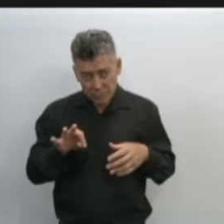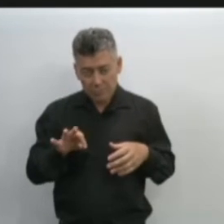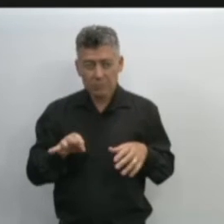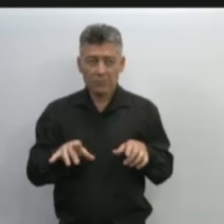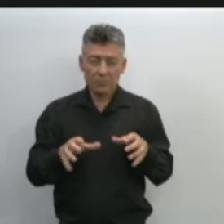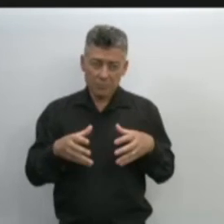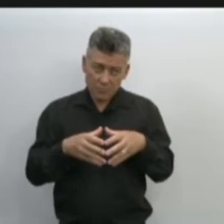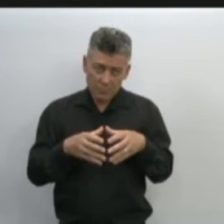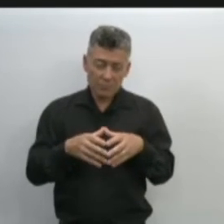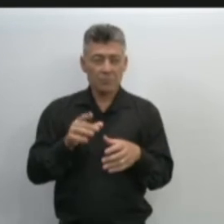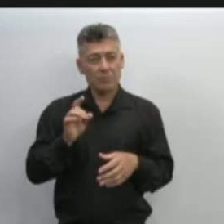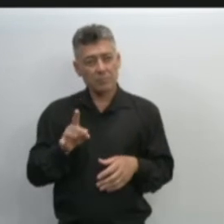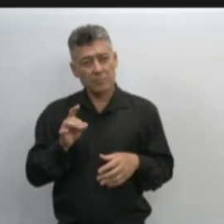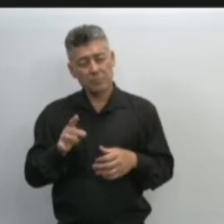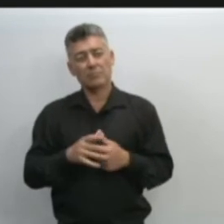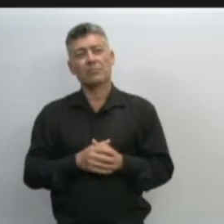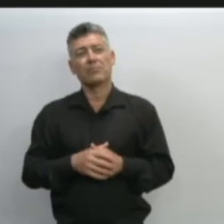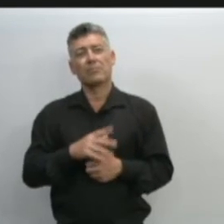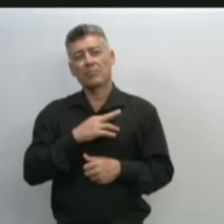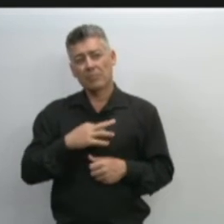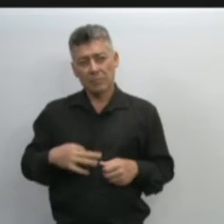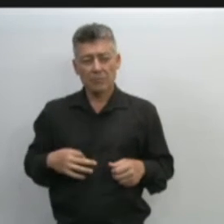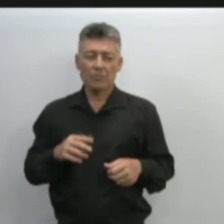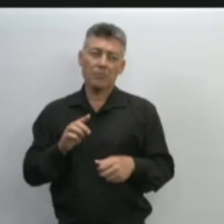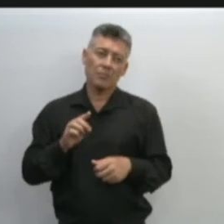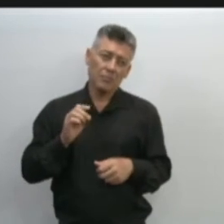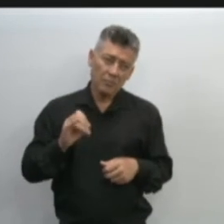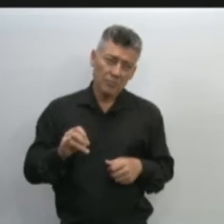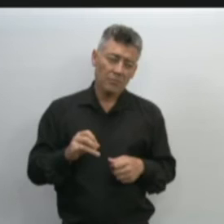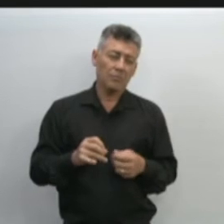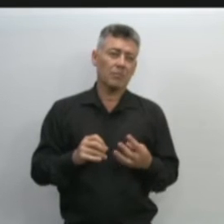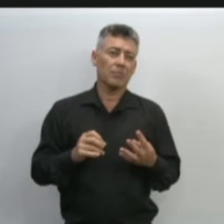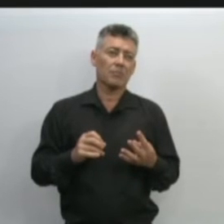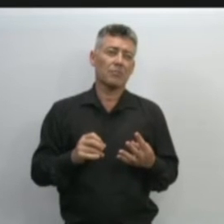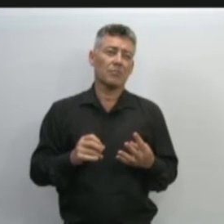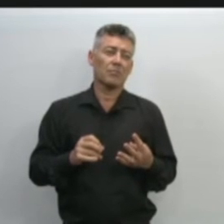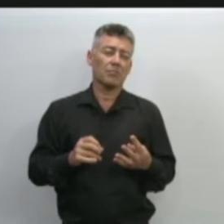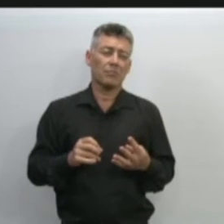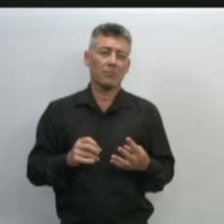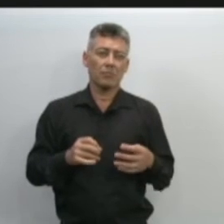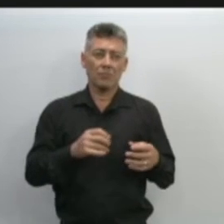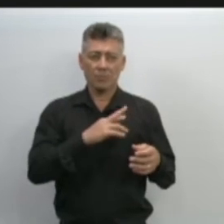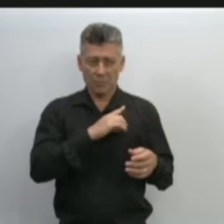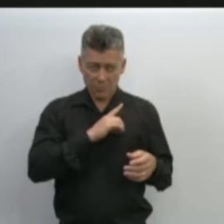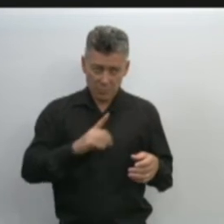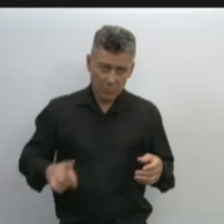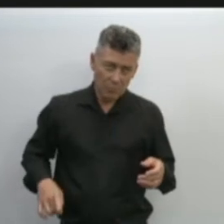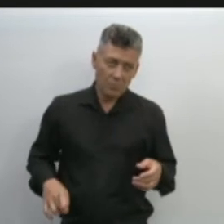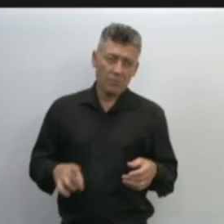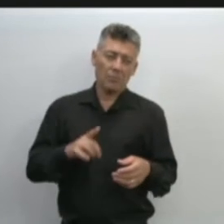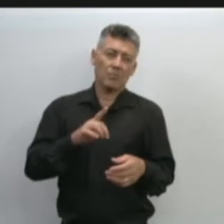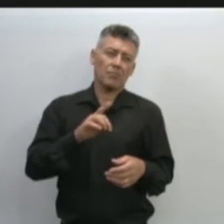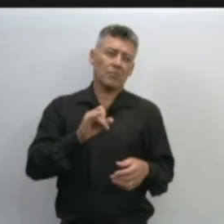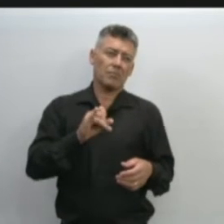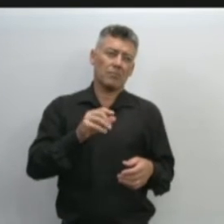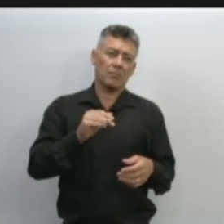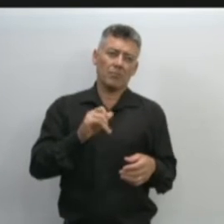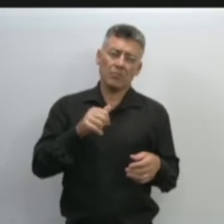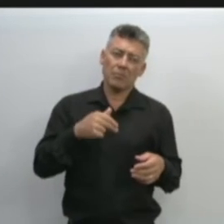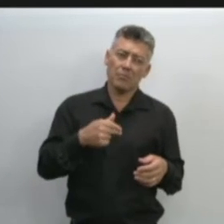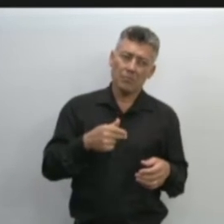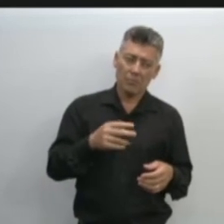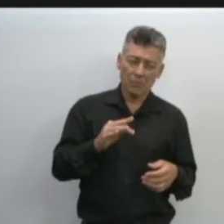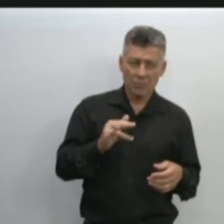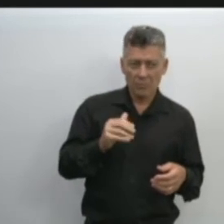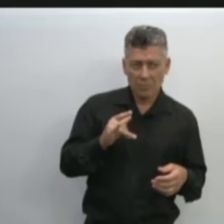nosso mandato, mas do mandato da vereadora Diva, do mandato das nossas deputadas, Isolda, Natália, né? Então,